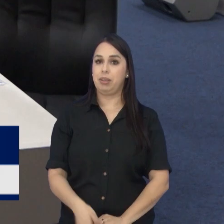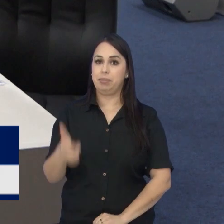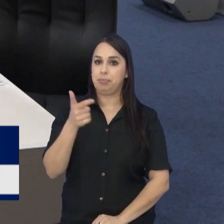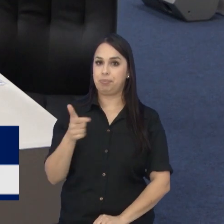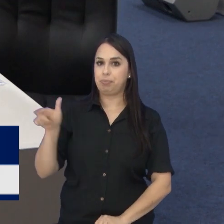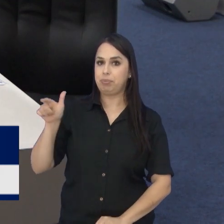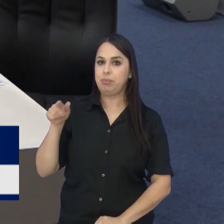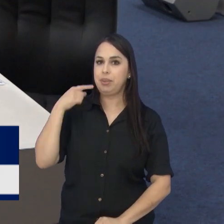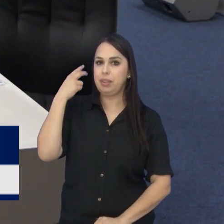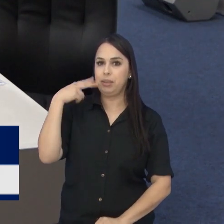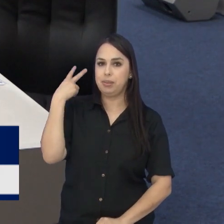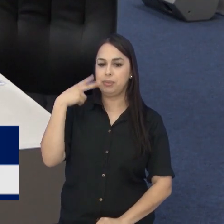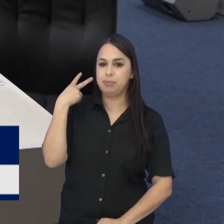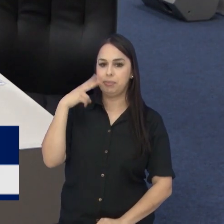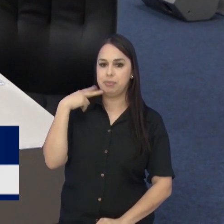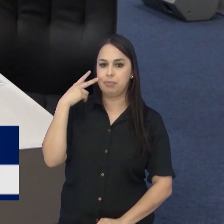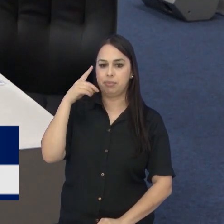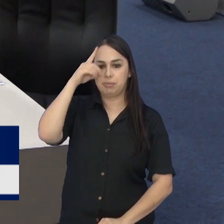Próxima vereador